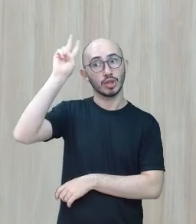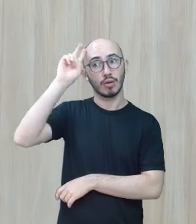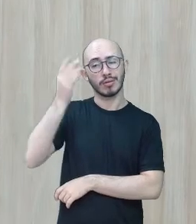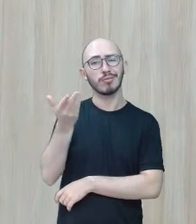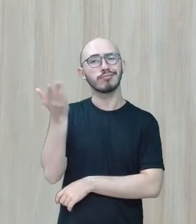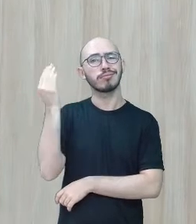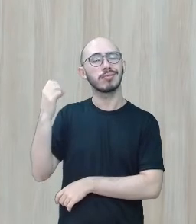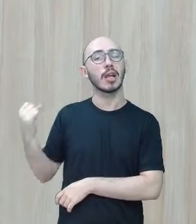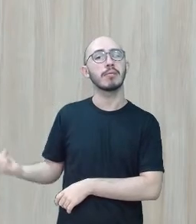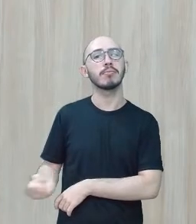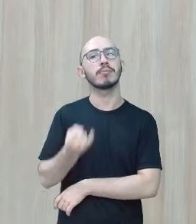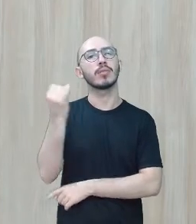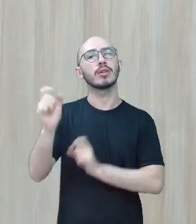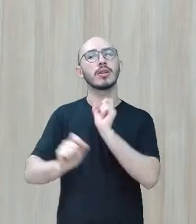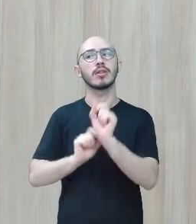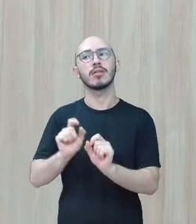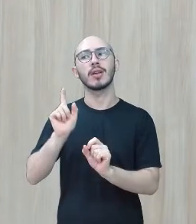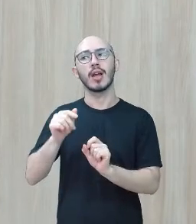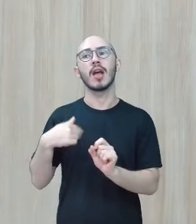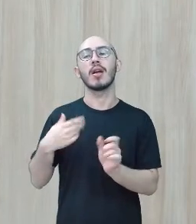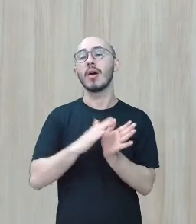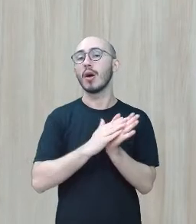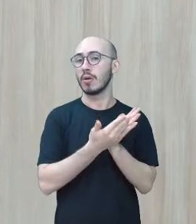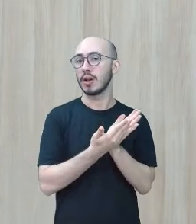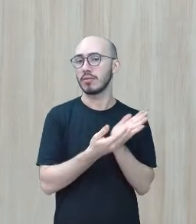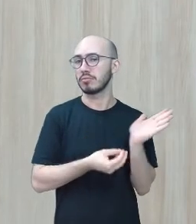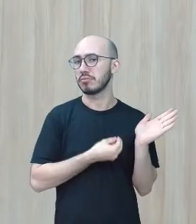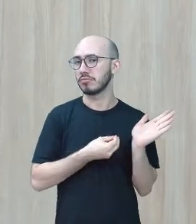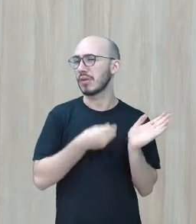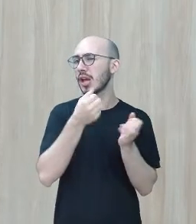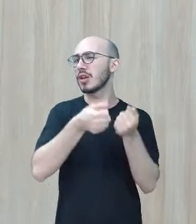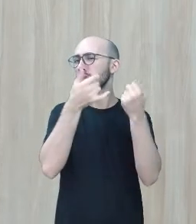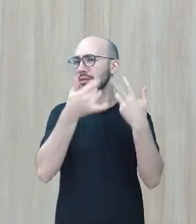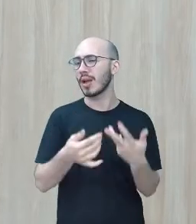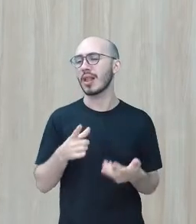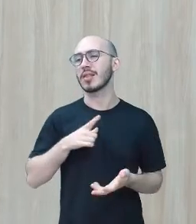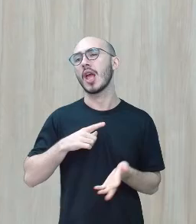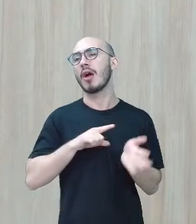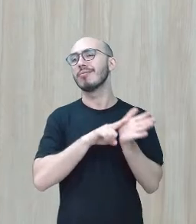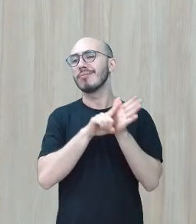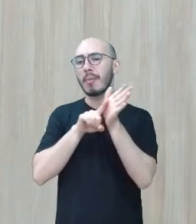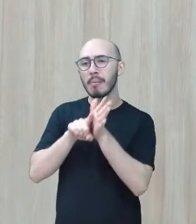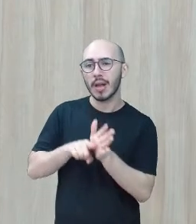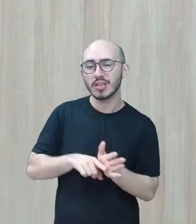elas, que vai ter um trabalho histórico